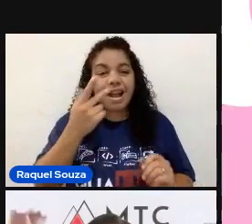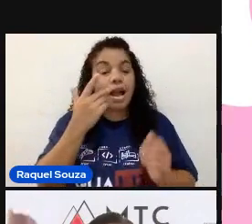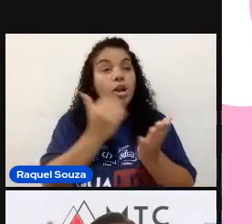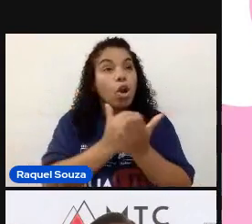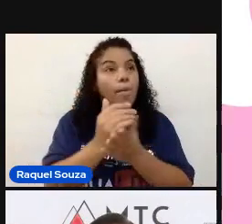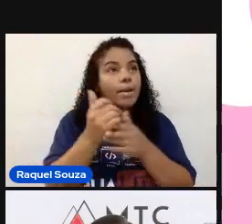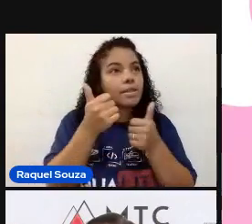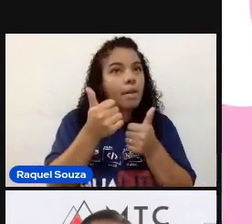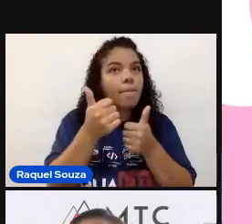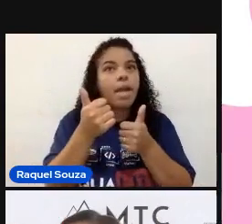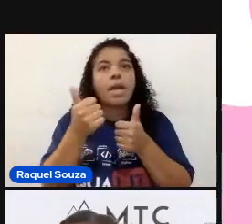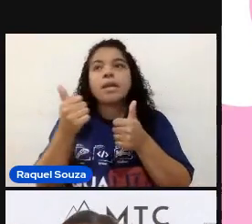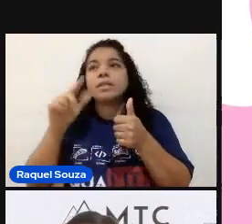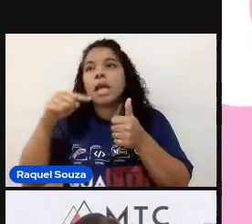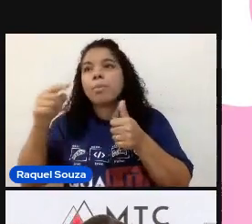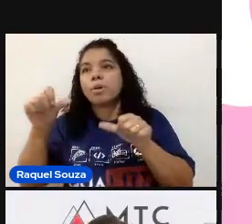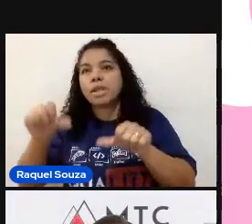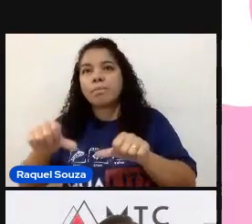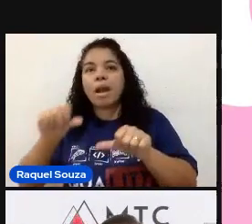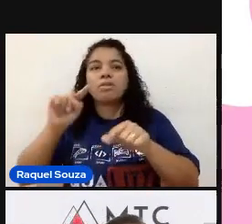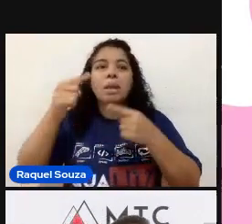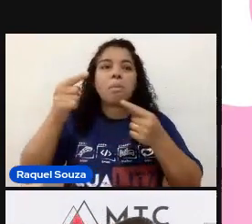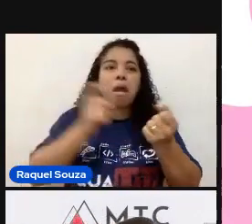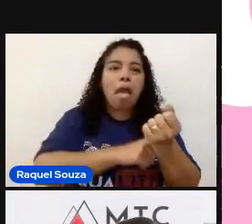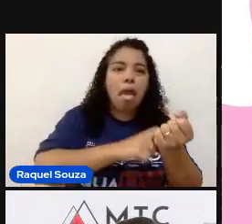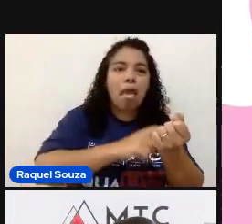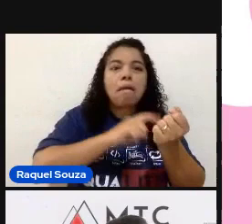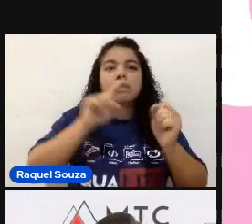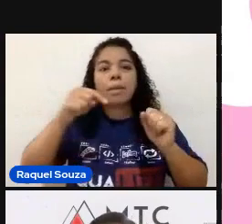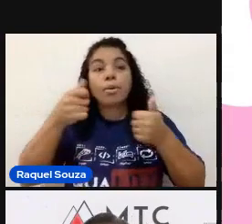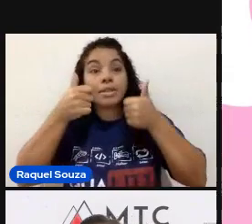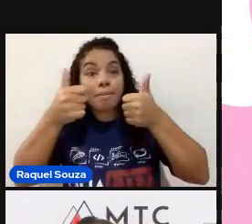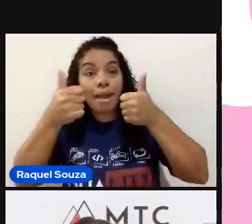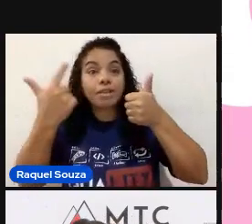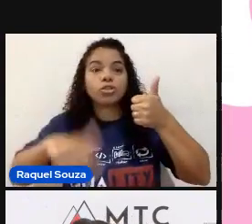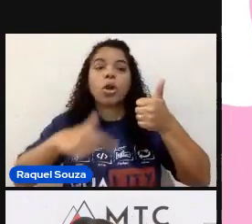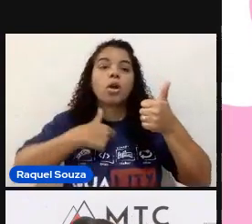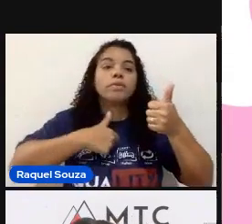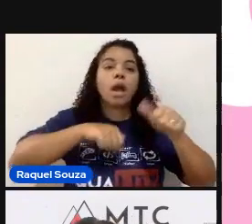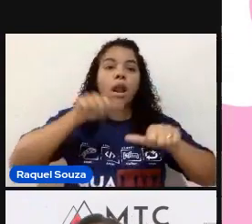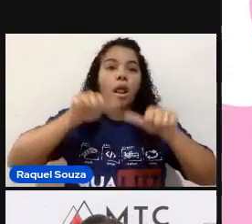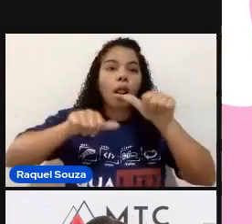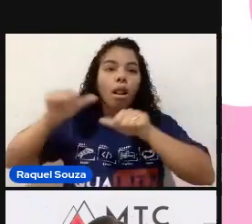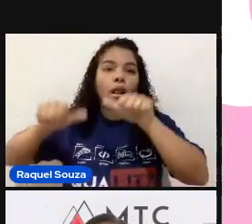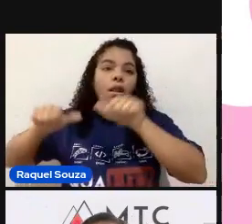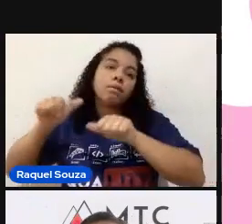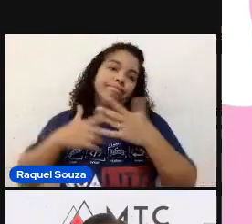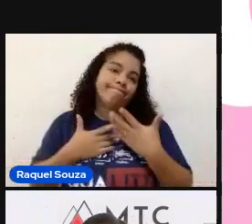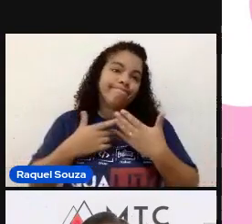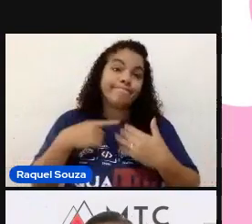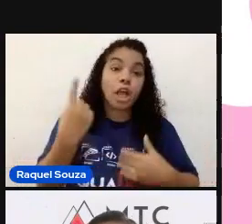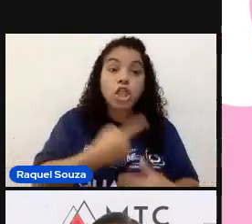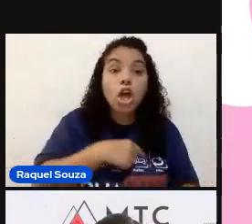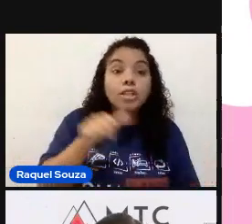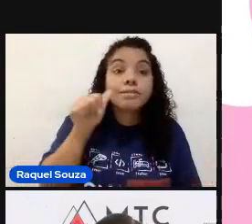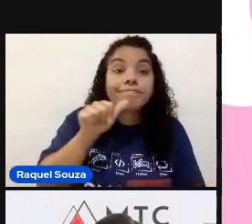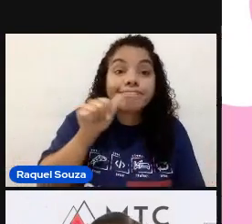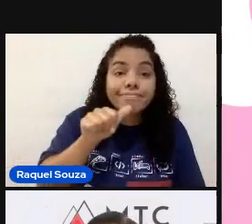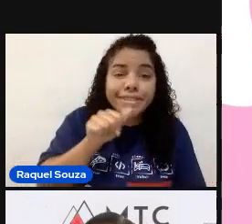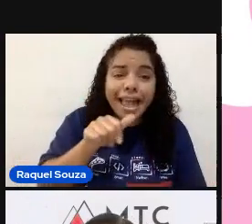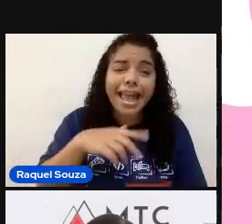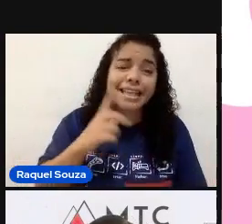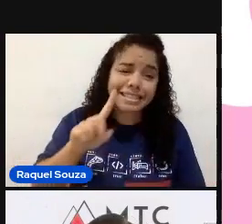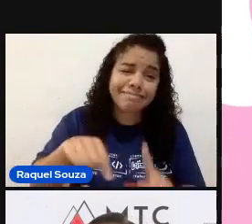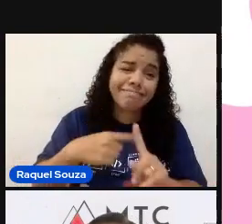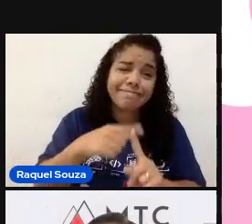mal, de noite tá irritado, depois tá bem de novo. Então são tempestades emocionais durante o dia. E nós mulheres, para variar,